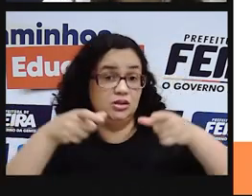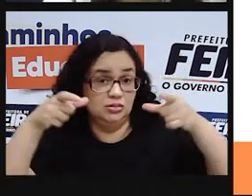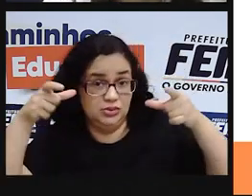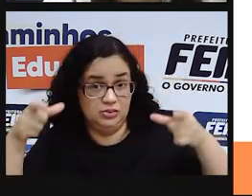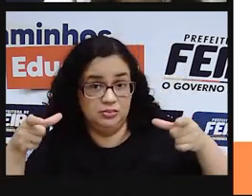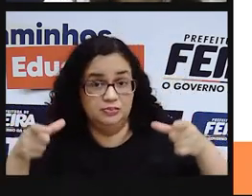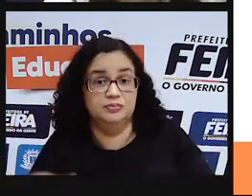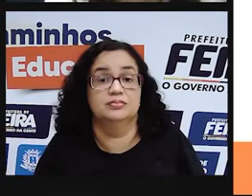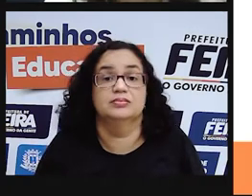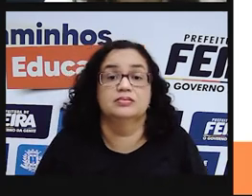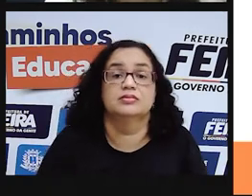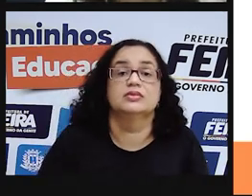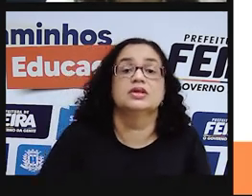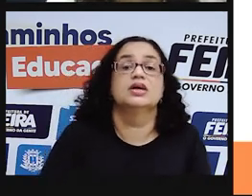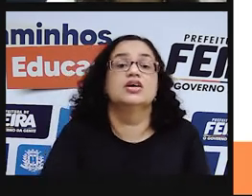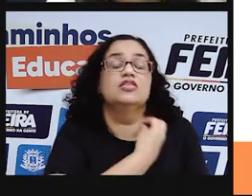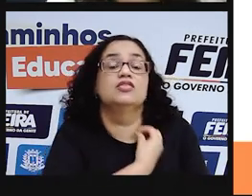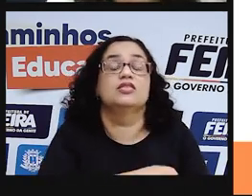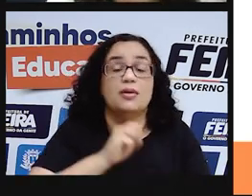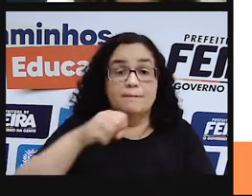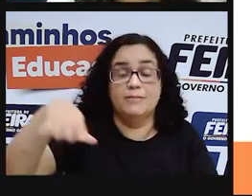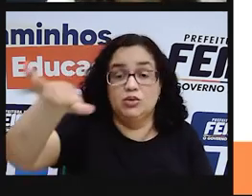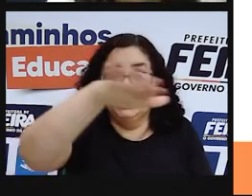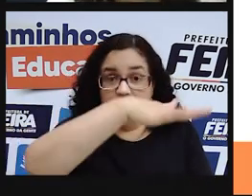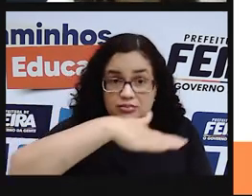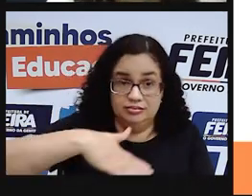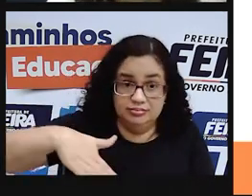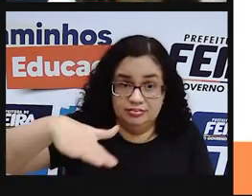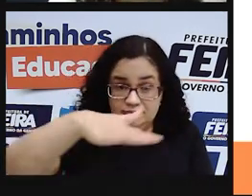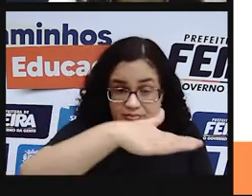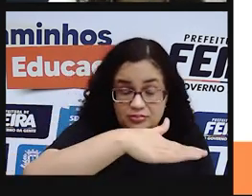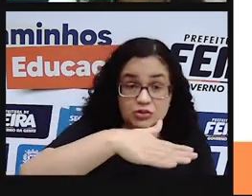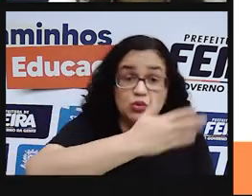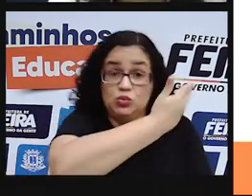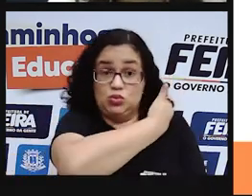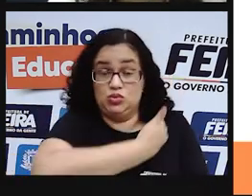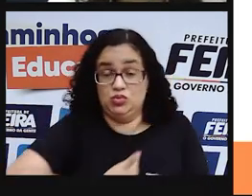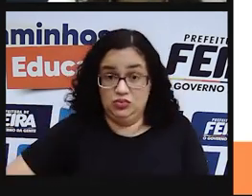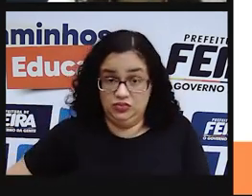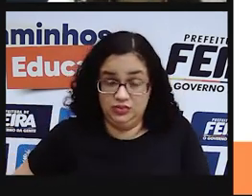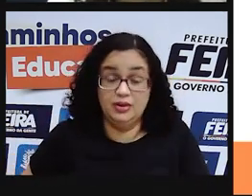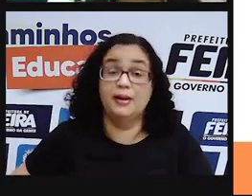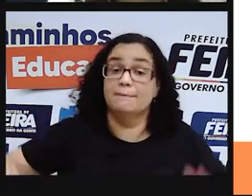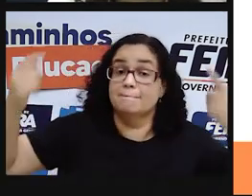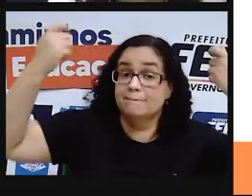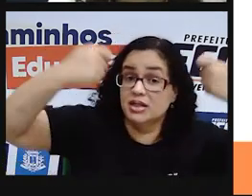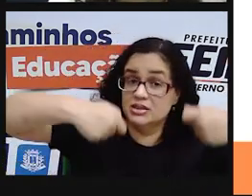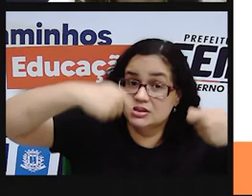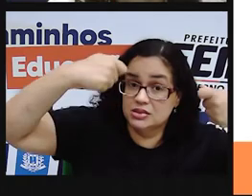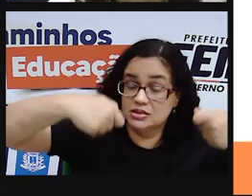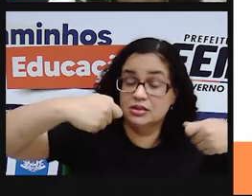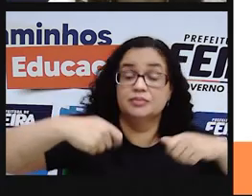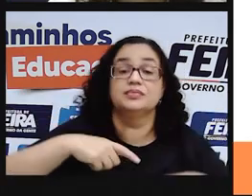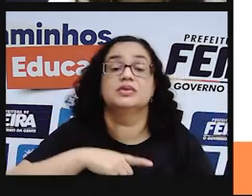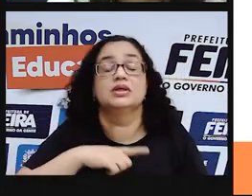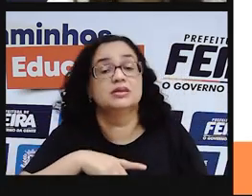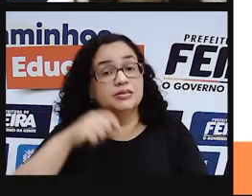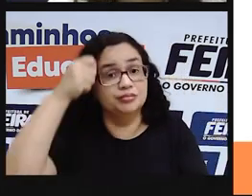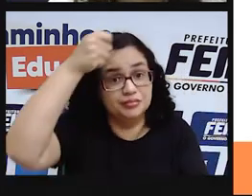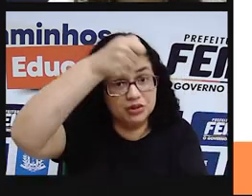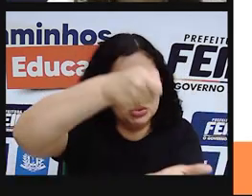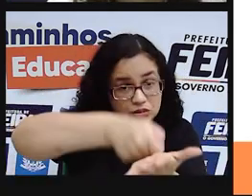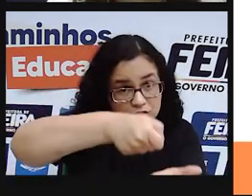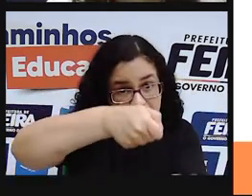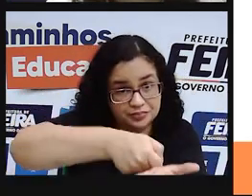dessas ações elas envolvem o poder público Então os governantes é que precisam tomar medidas